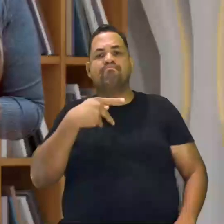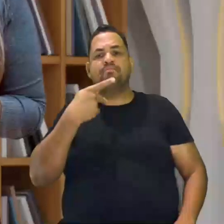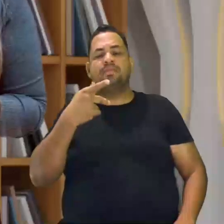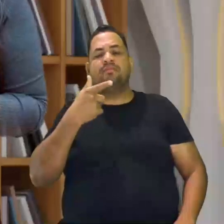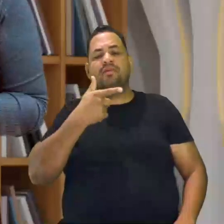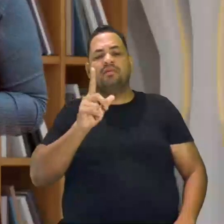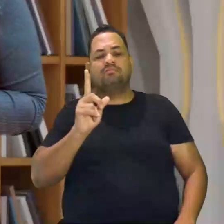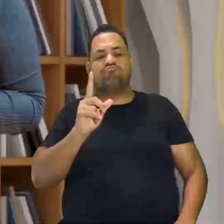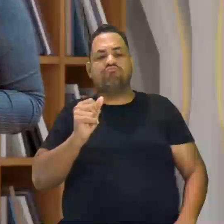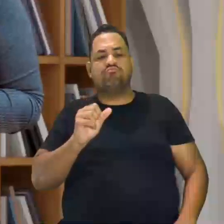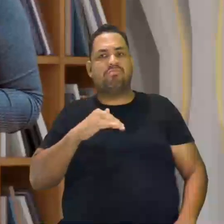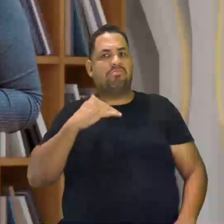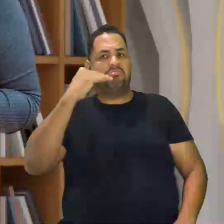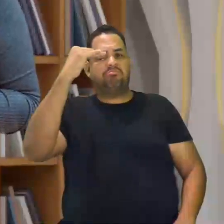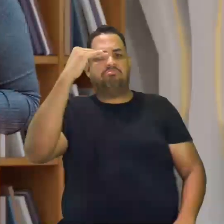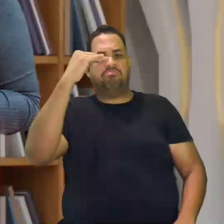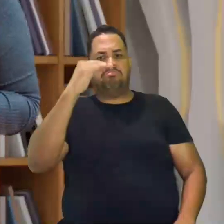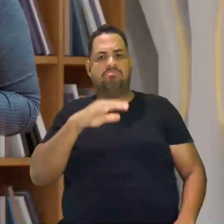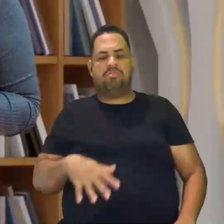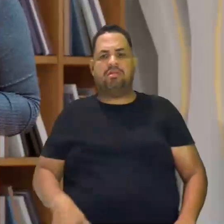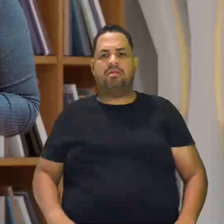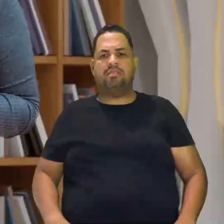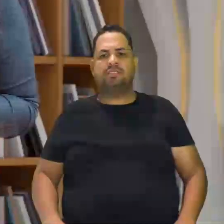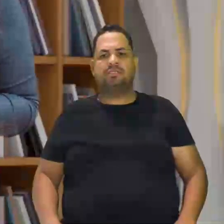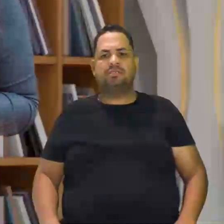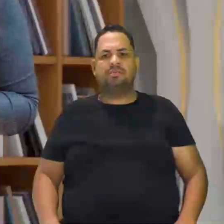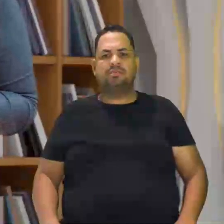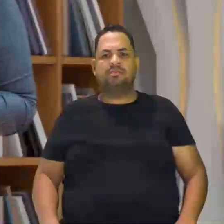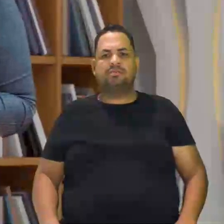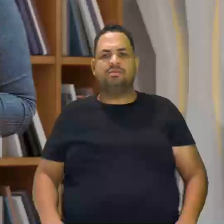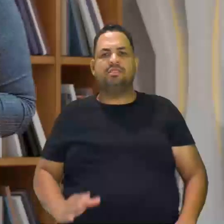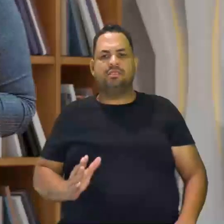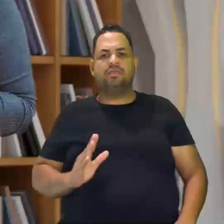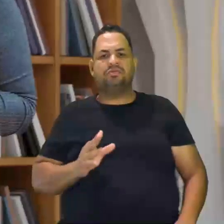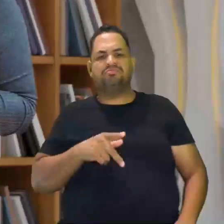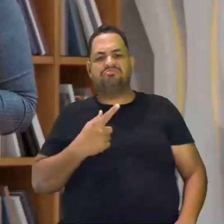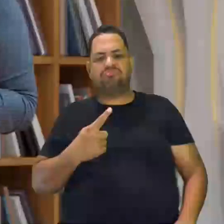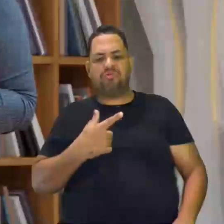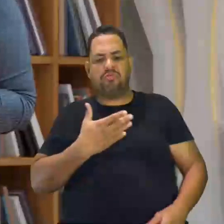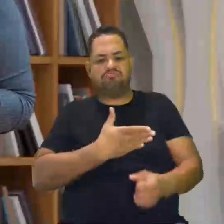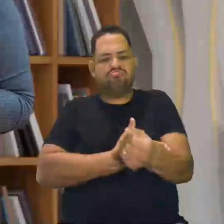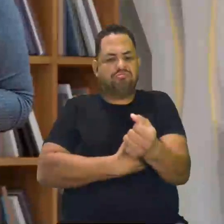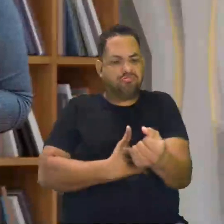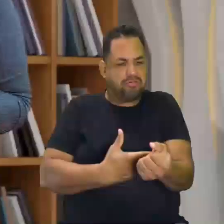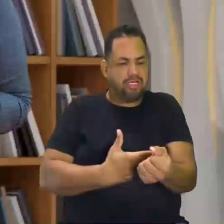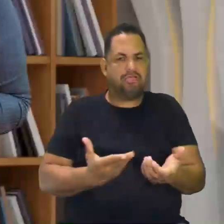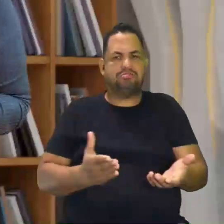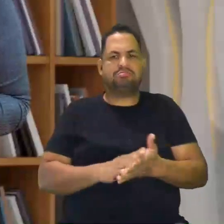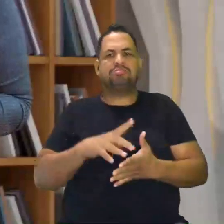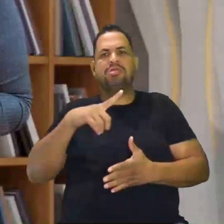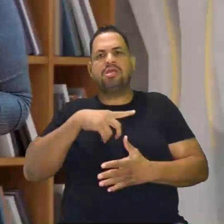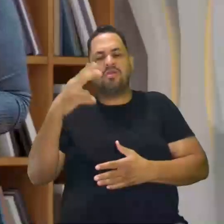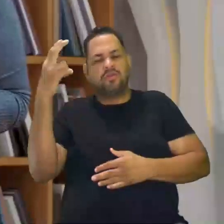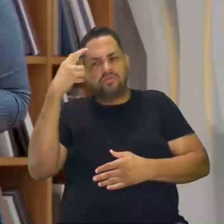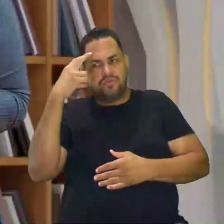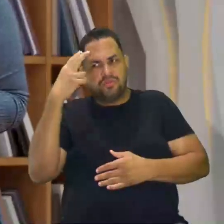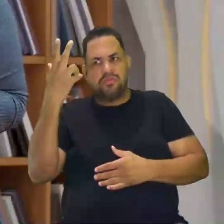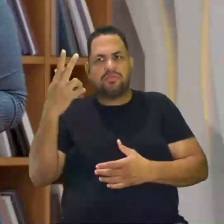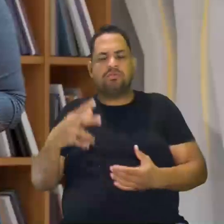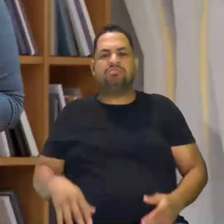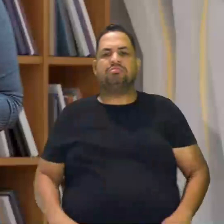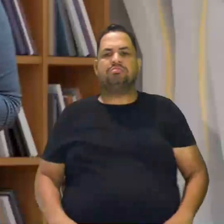olha só, a gente é superior. Então é por isso que a gente é civilizado. A gente tem cultura, vocês não